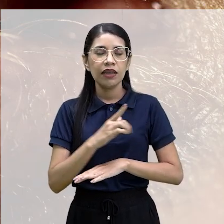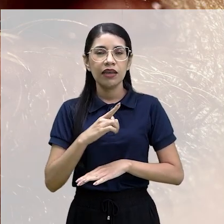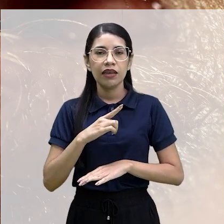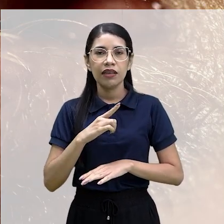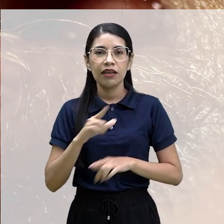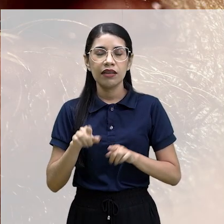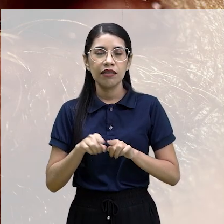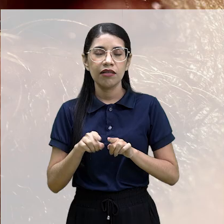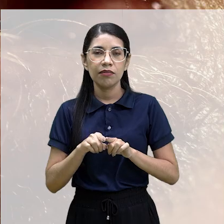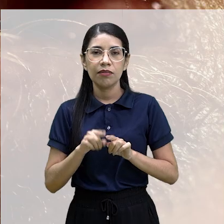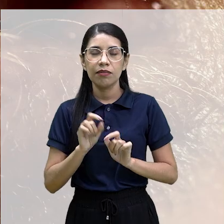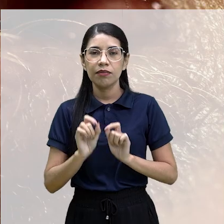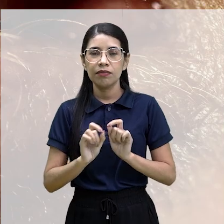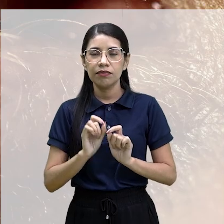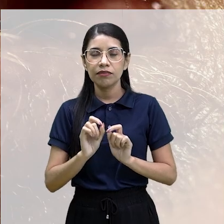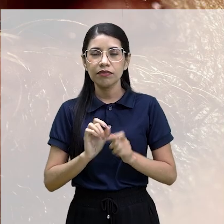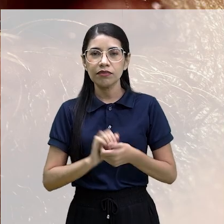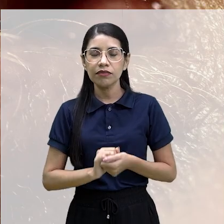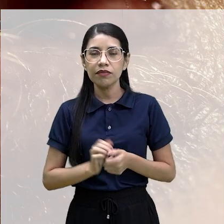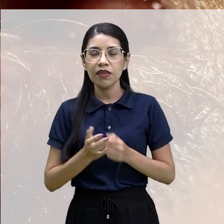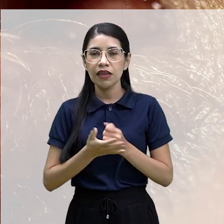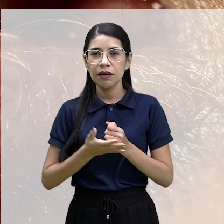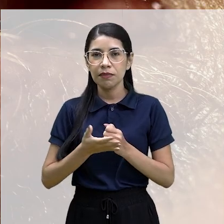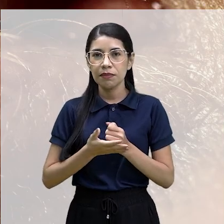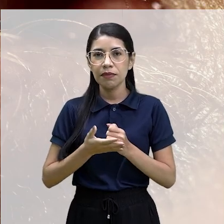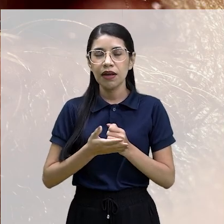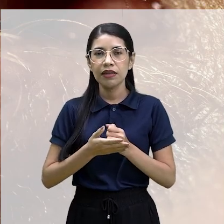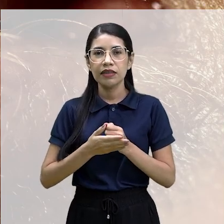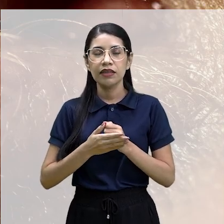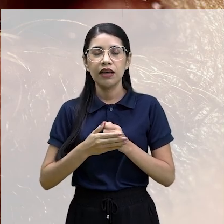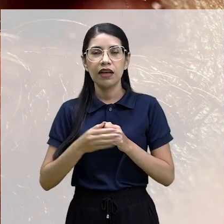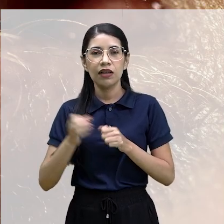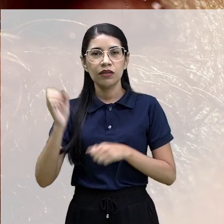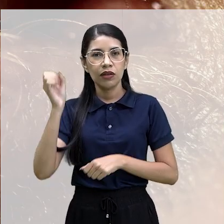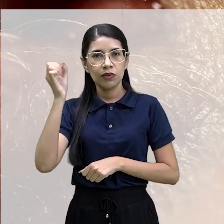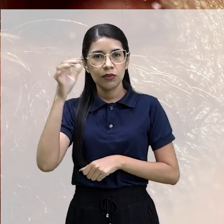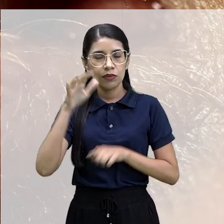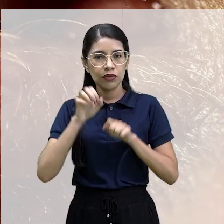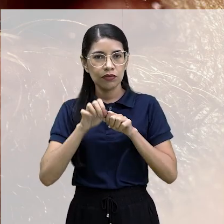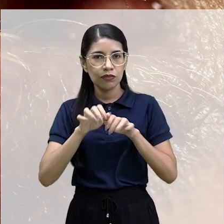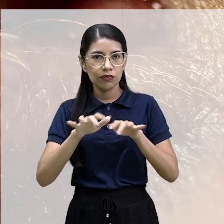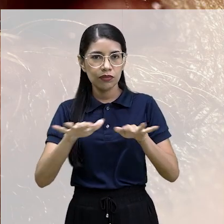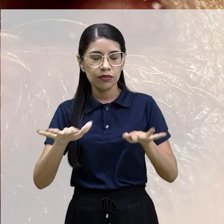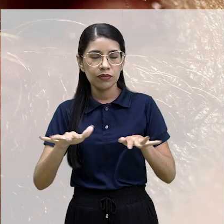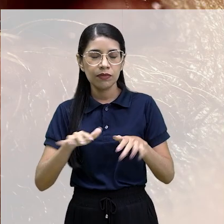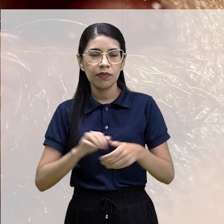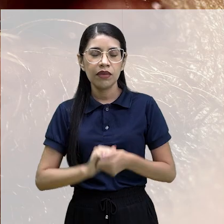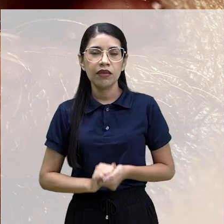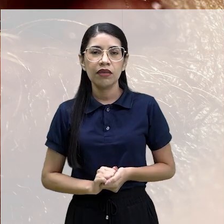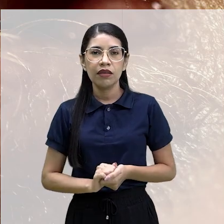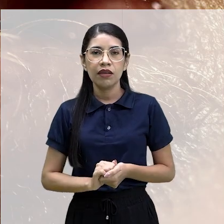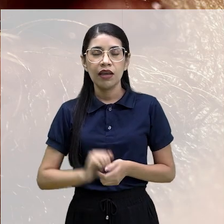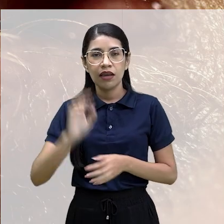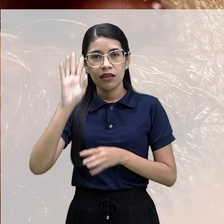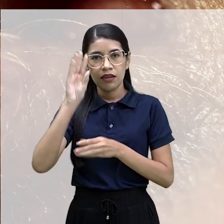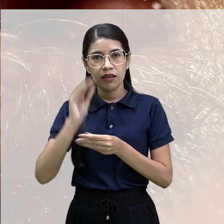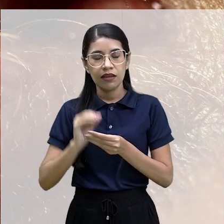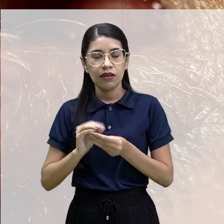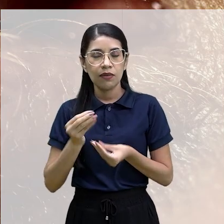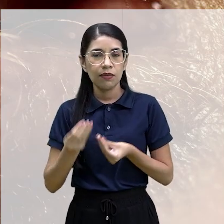envolver principalmente os princípios da propagação da luz. E vamos entender como a